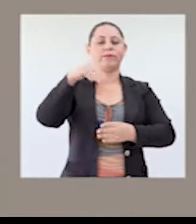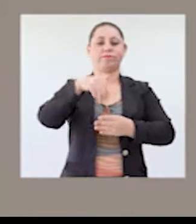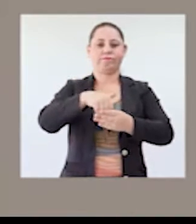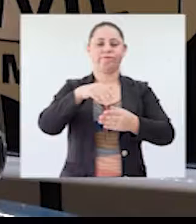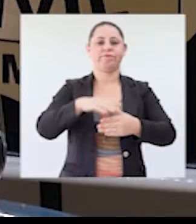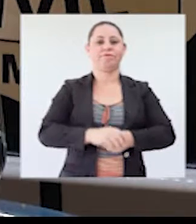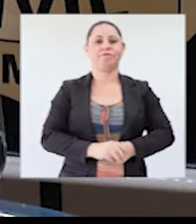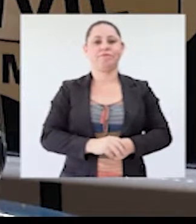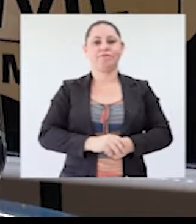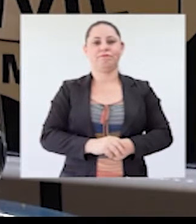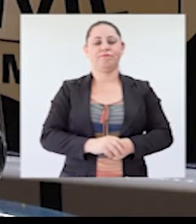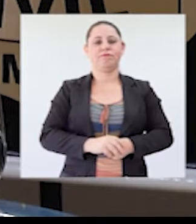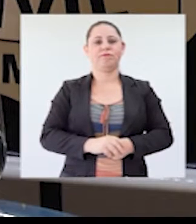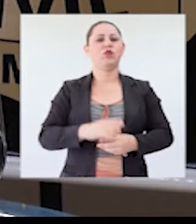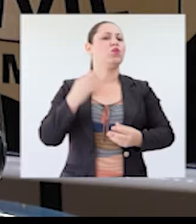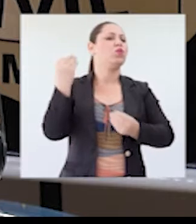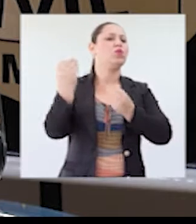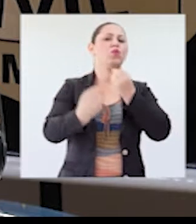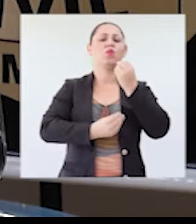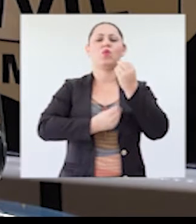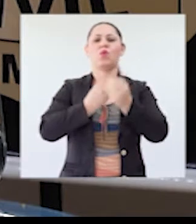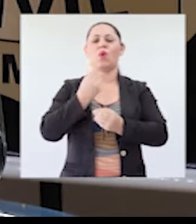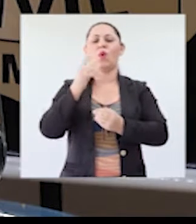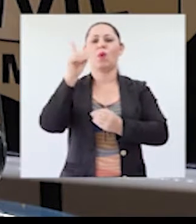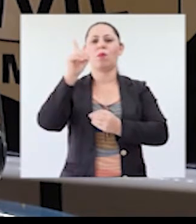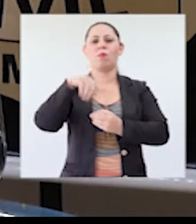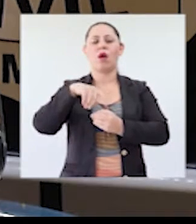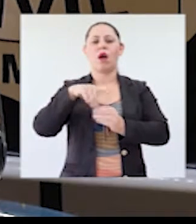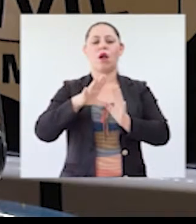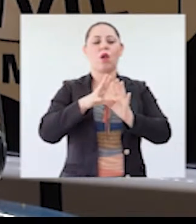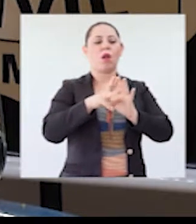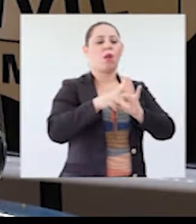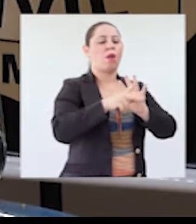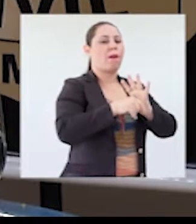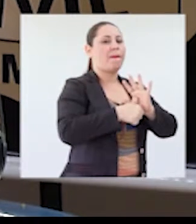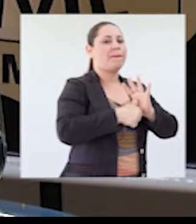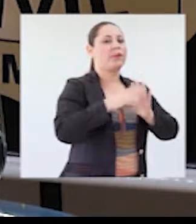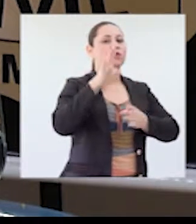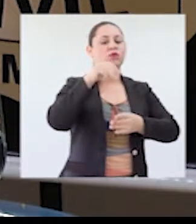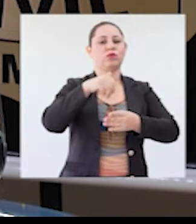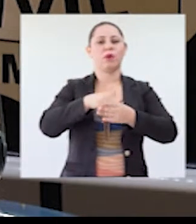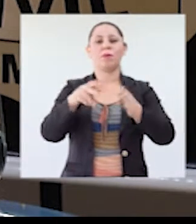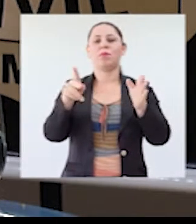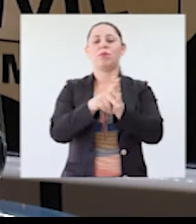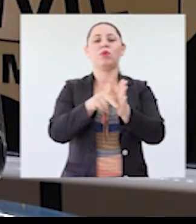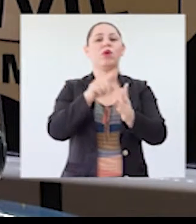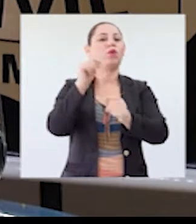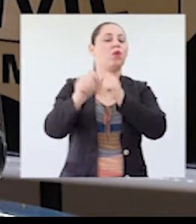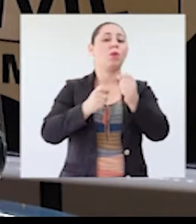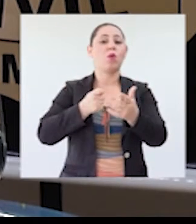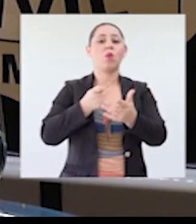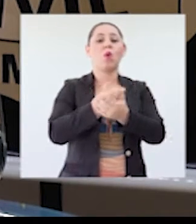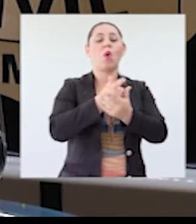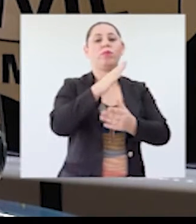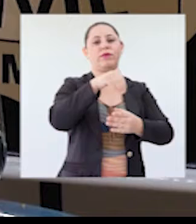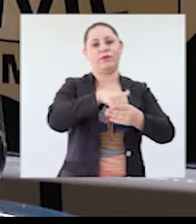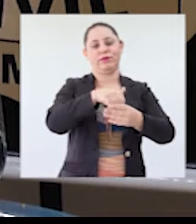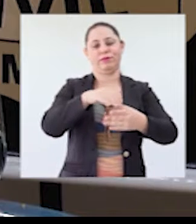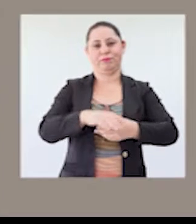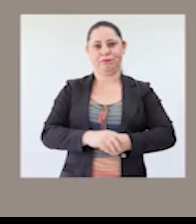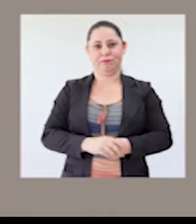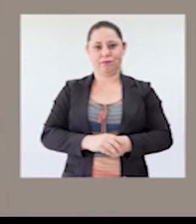eleitoral. Como configura a corrupção eleitoral, doutor, popularmente conhecida por compra de